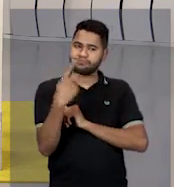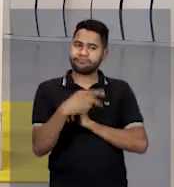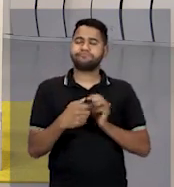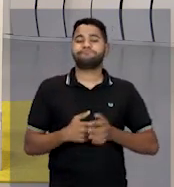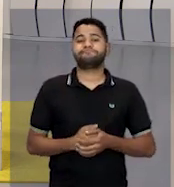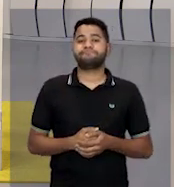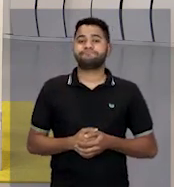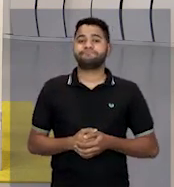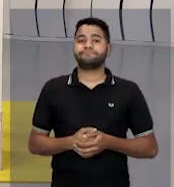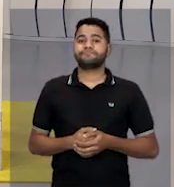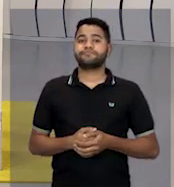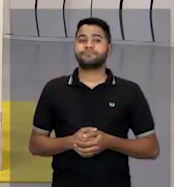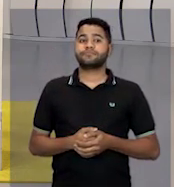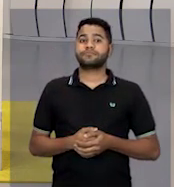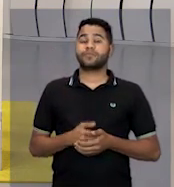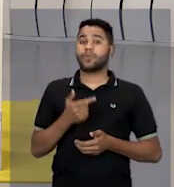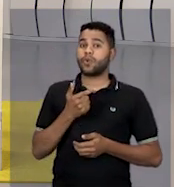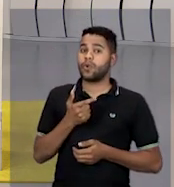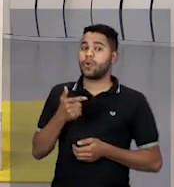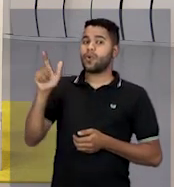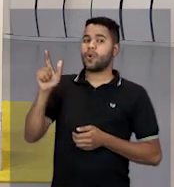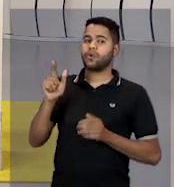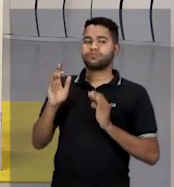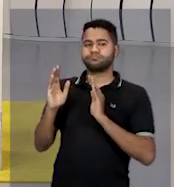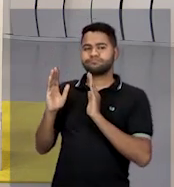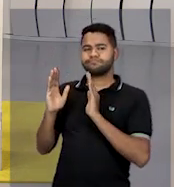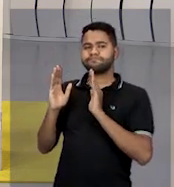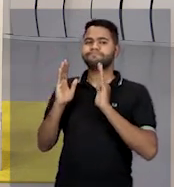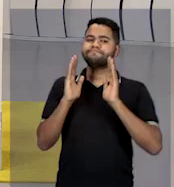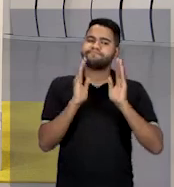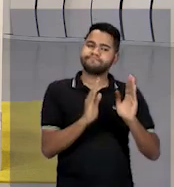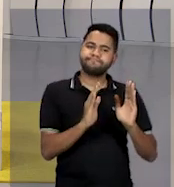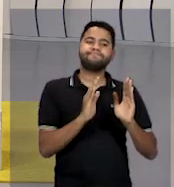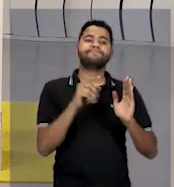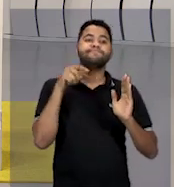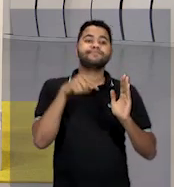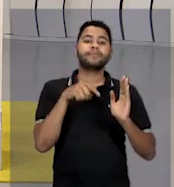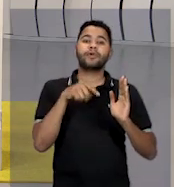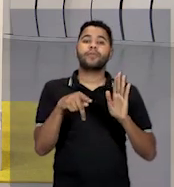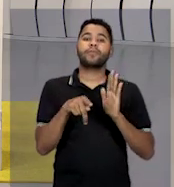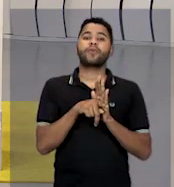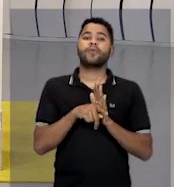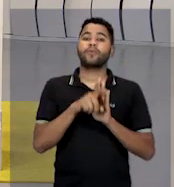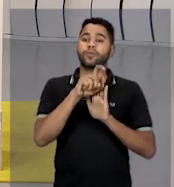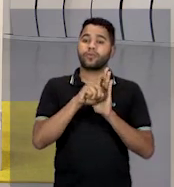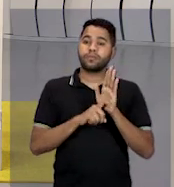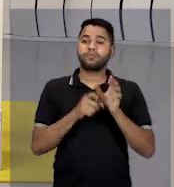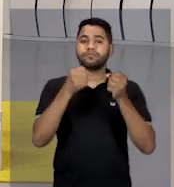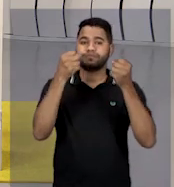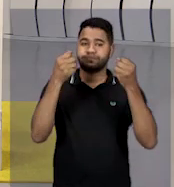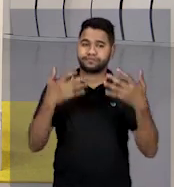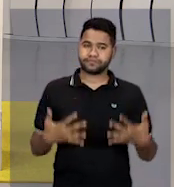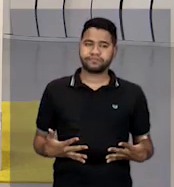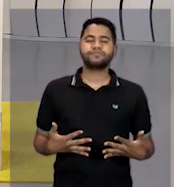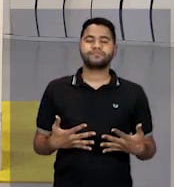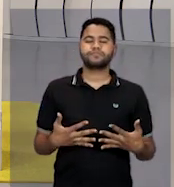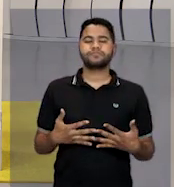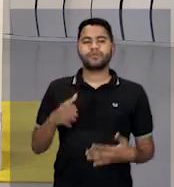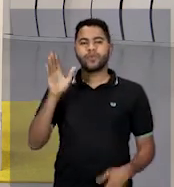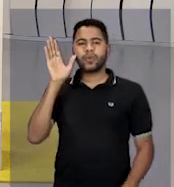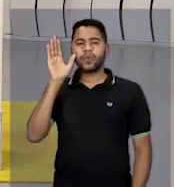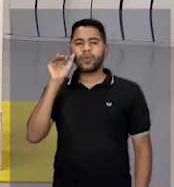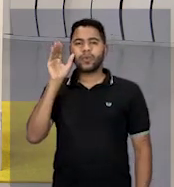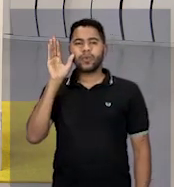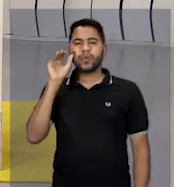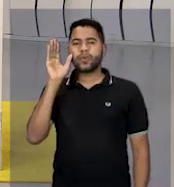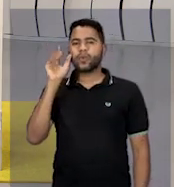E em um outro momento nós vamos falar sobre o texto descritivo. Tá? Nós vamos observar